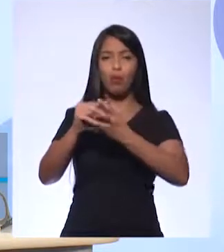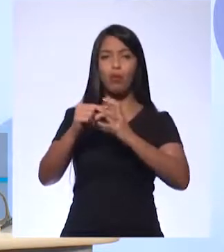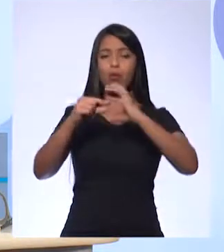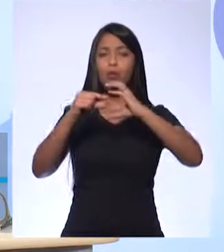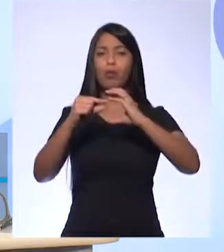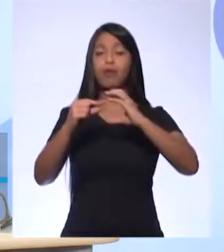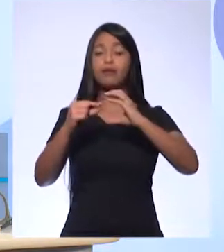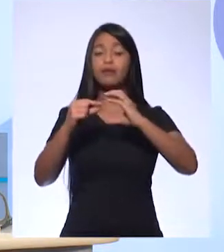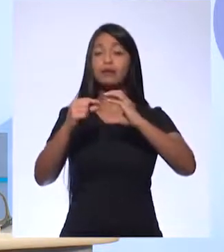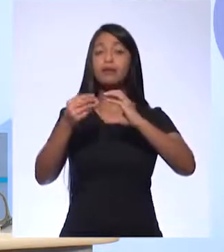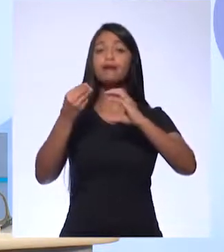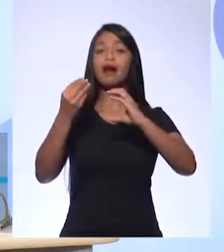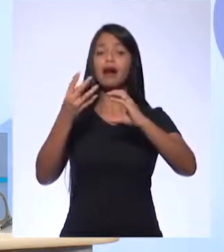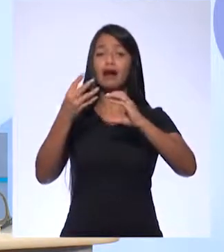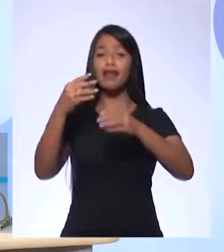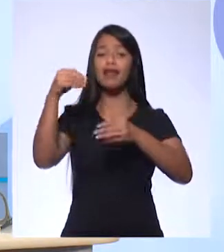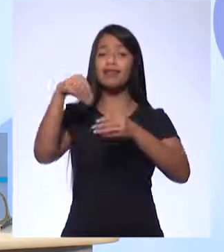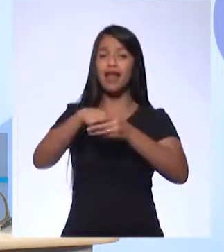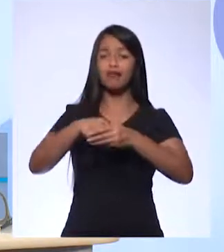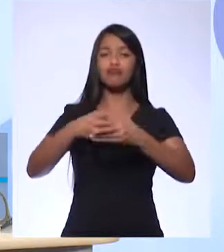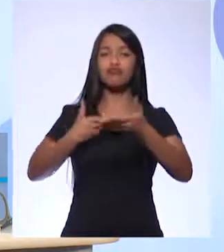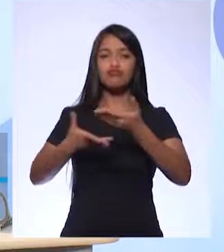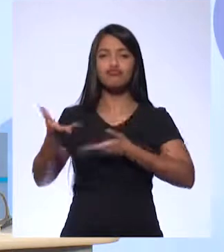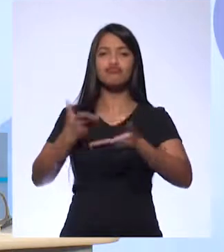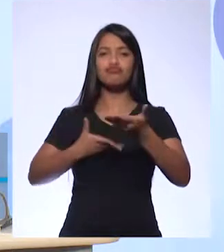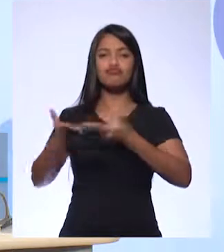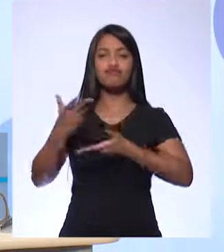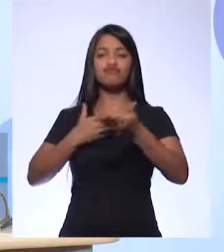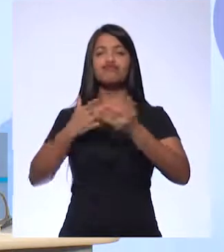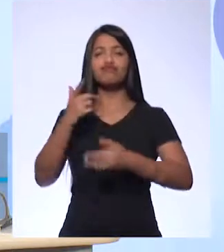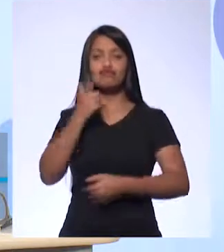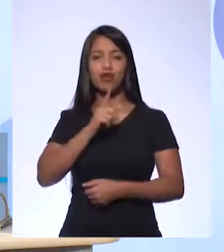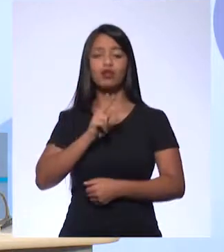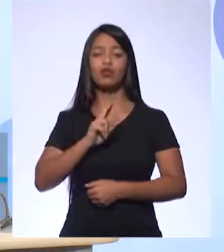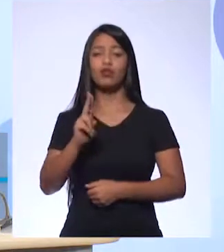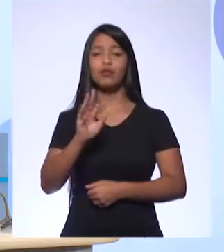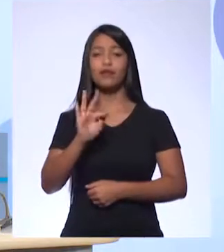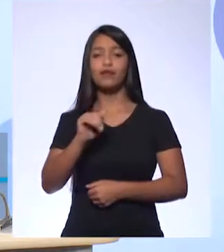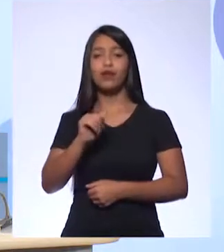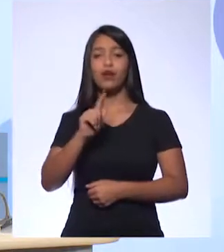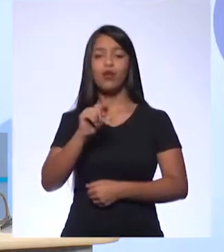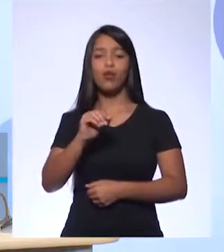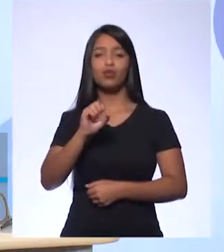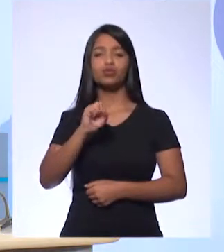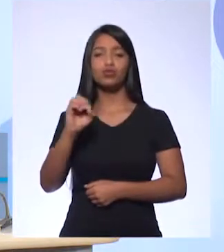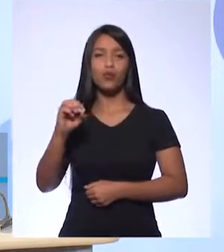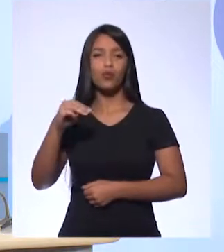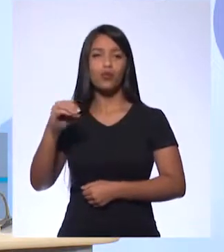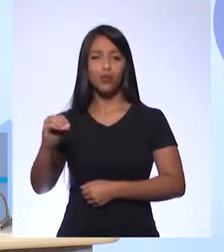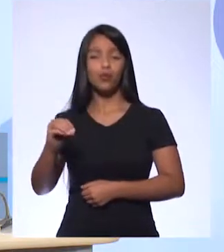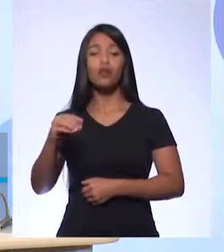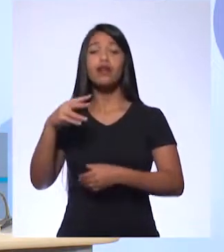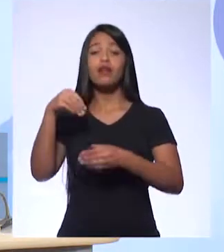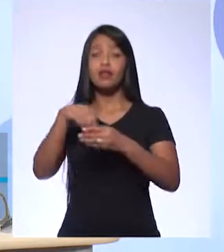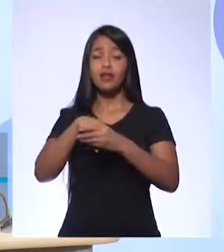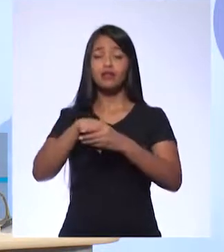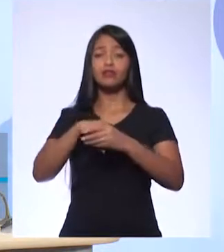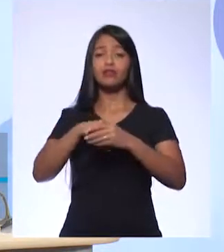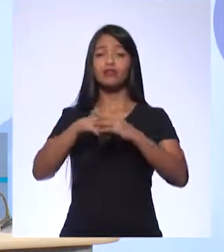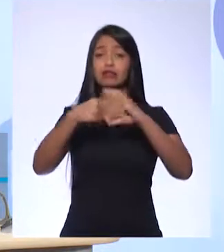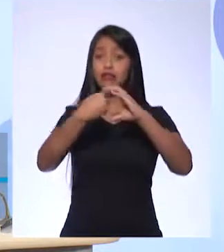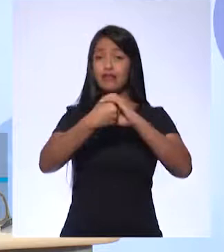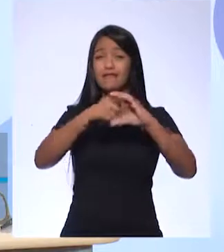compartilhamento interno chamado fagossoma. Nos sistemas imunológicos de organismos multicelulares, a fagocitose é